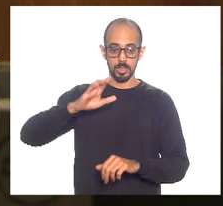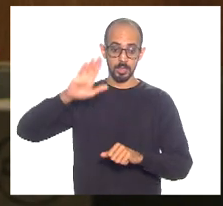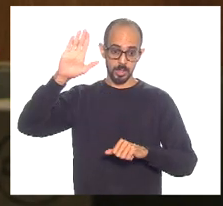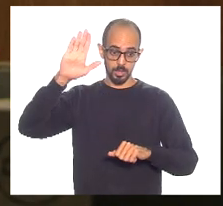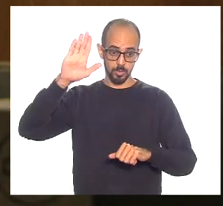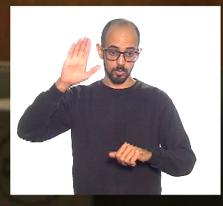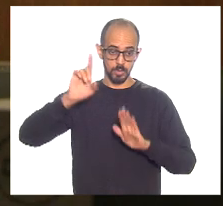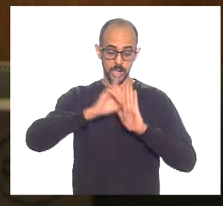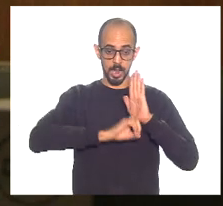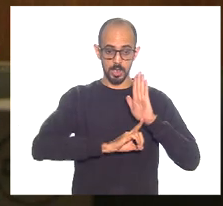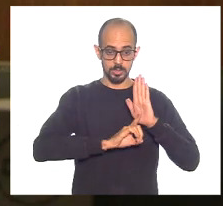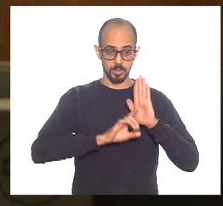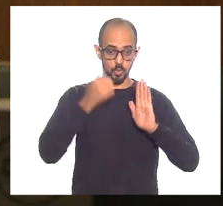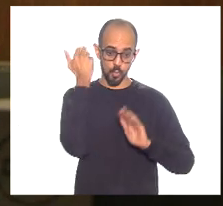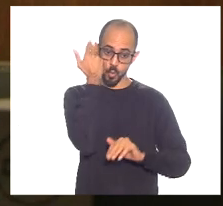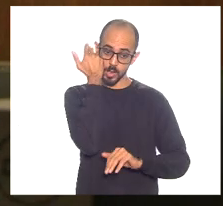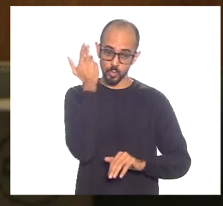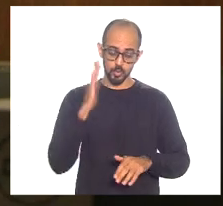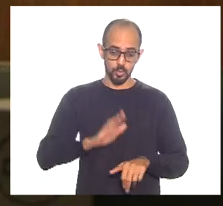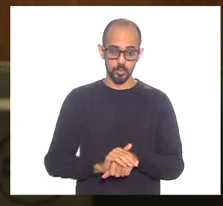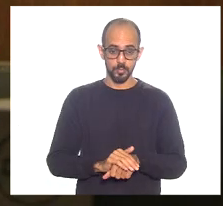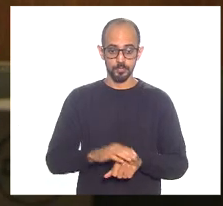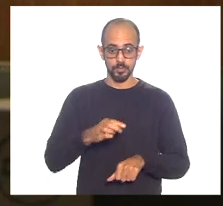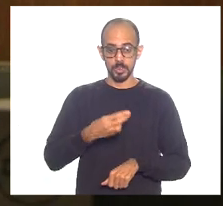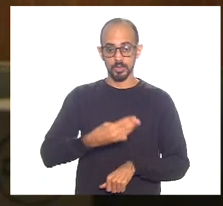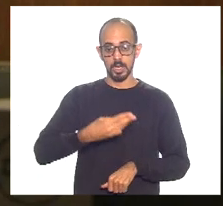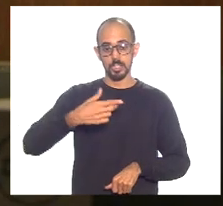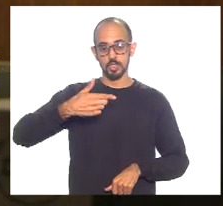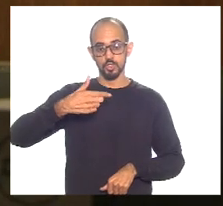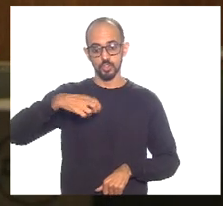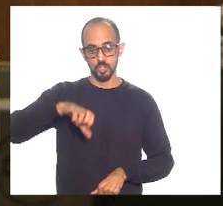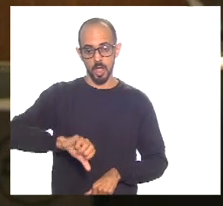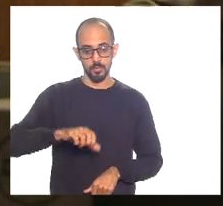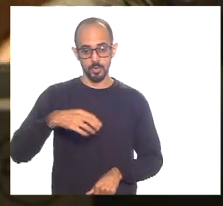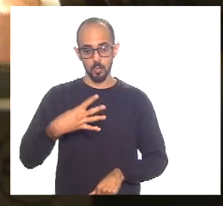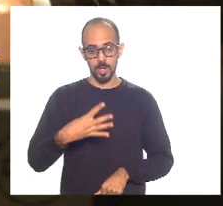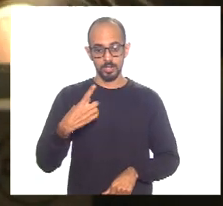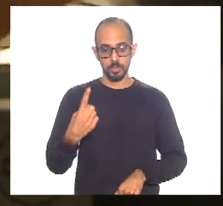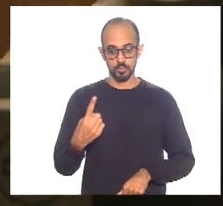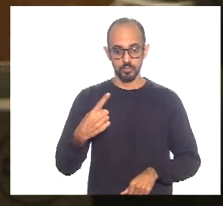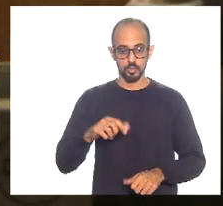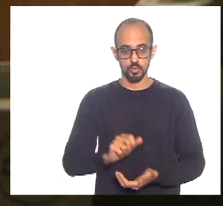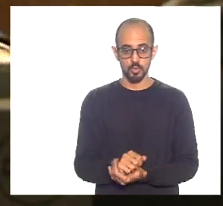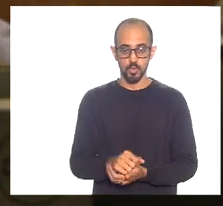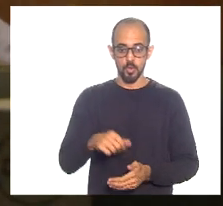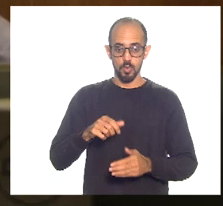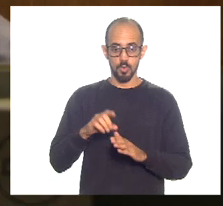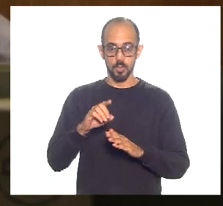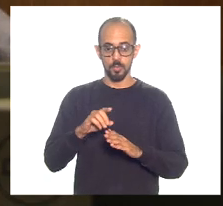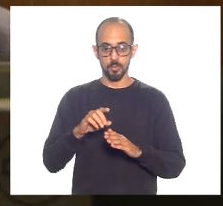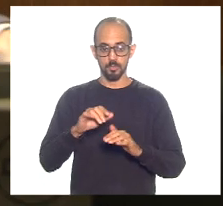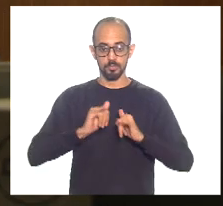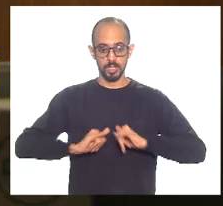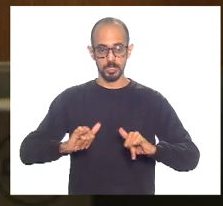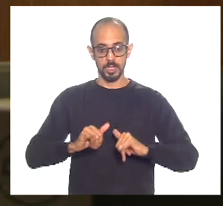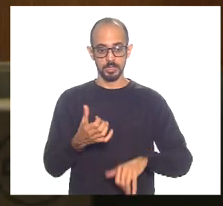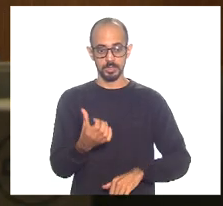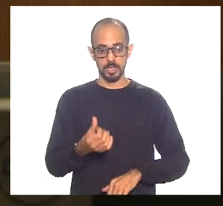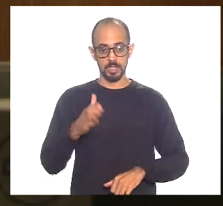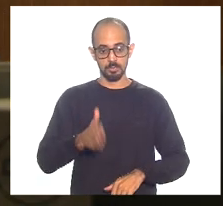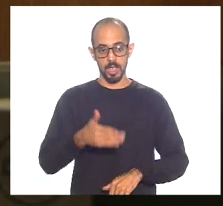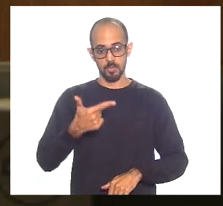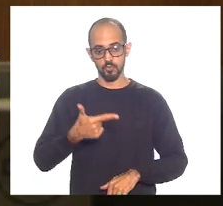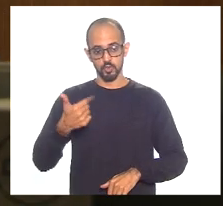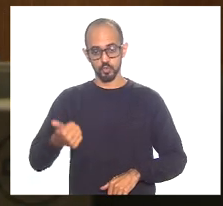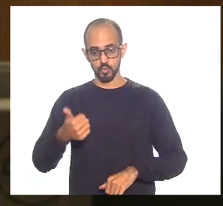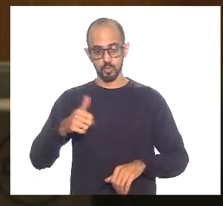em regime de urgência, em discussão única, projeto de lei 3941-2021, de autoria do Poder Executivo, mensagem 6 de 21, que institui o regime